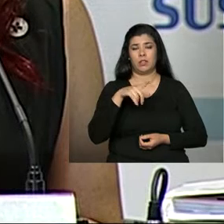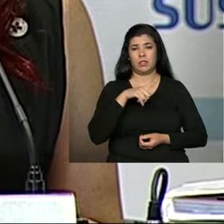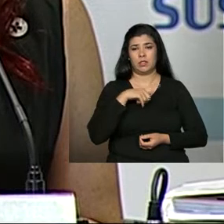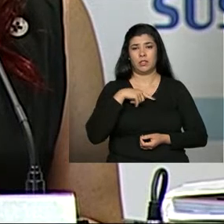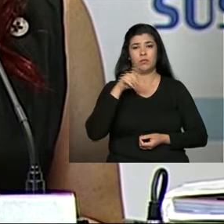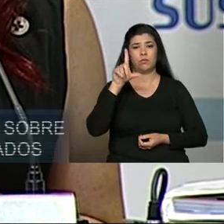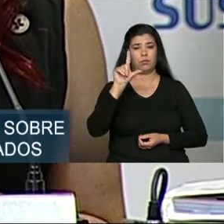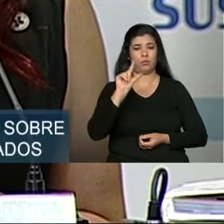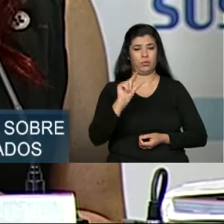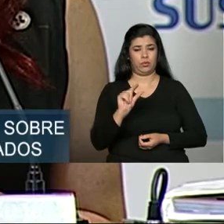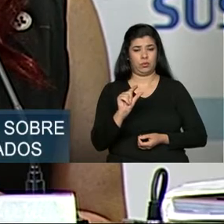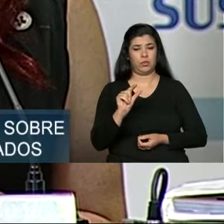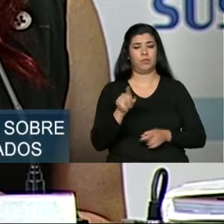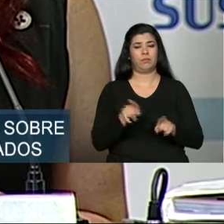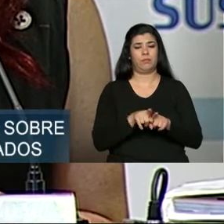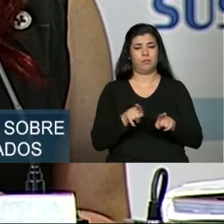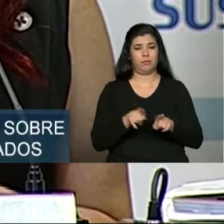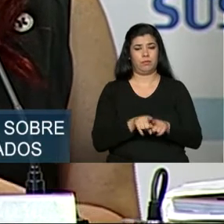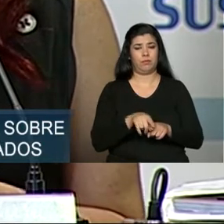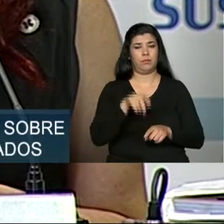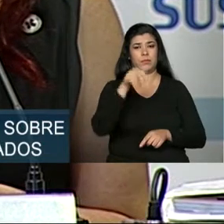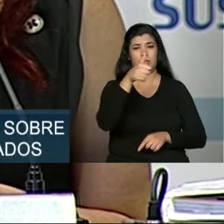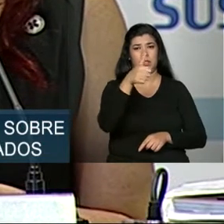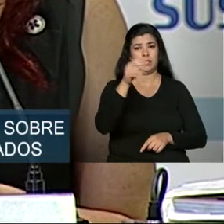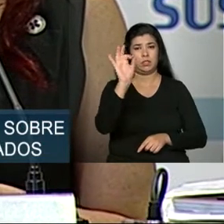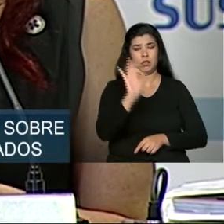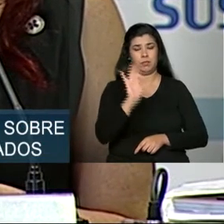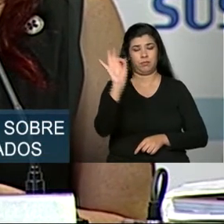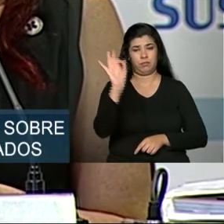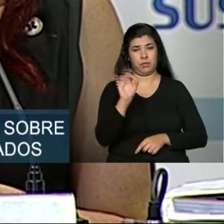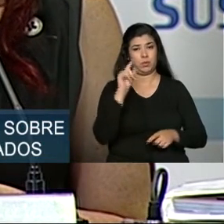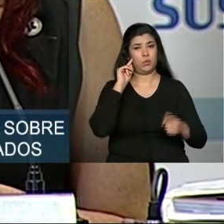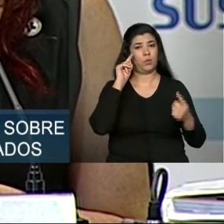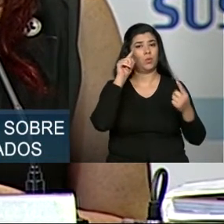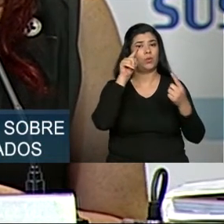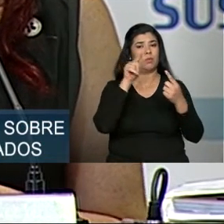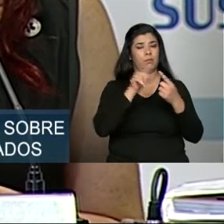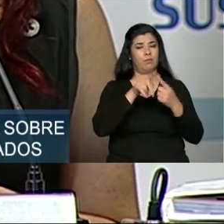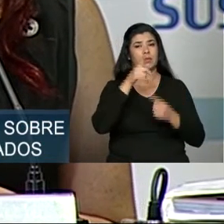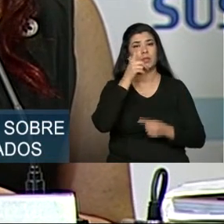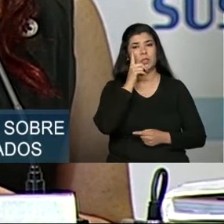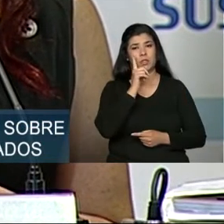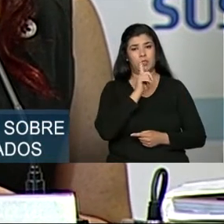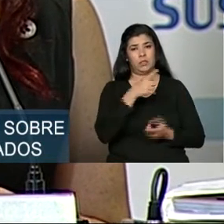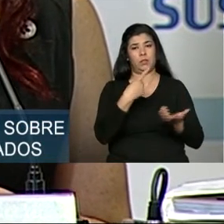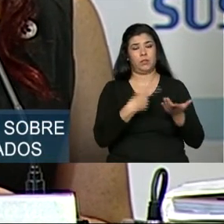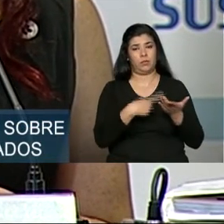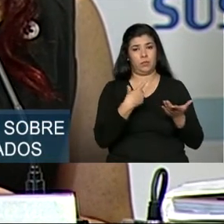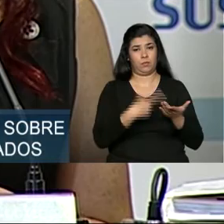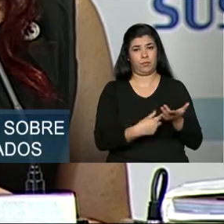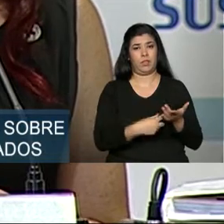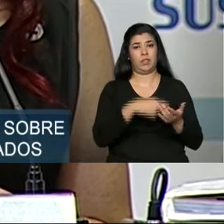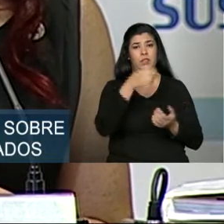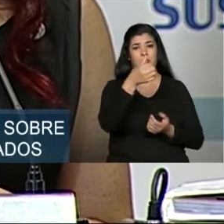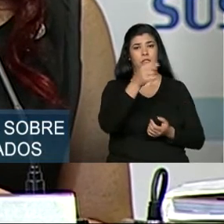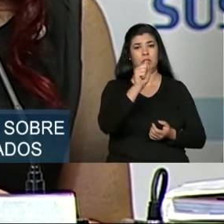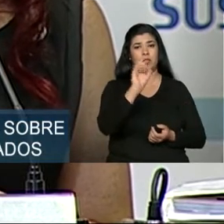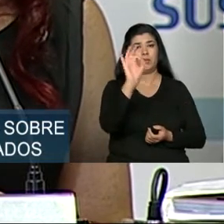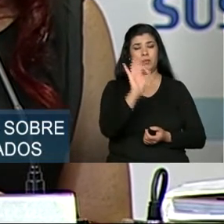passar. Também 100% das marcas atingiram a meta acordada e